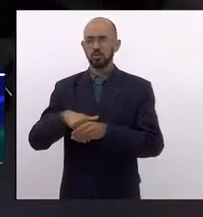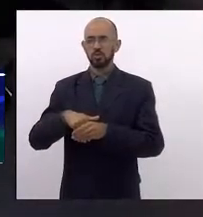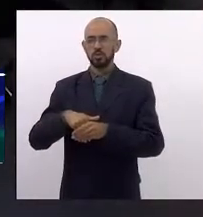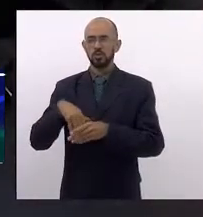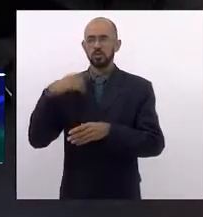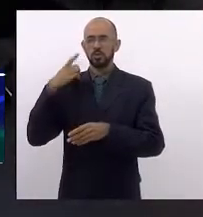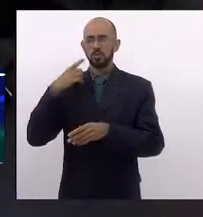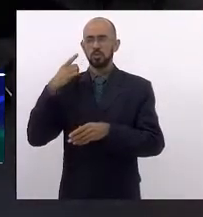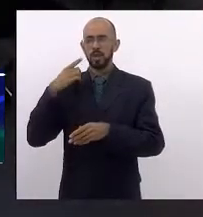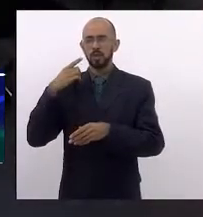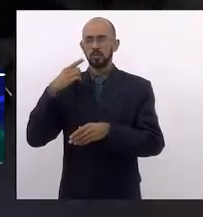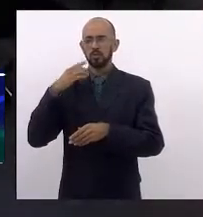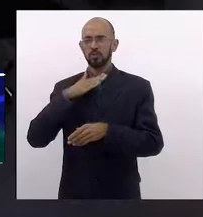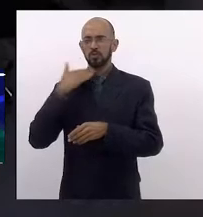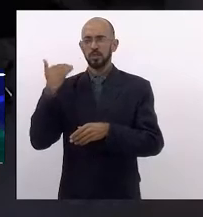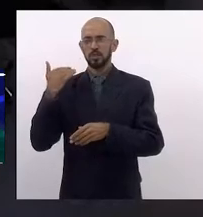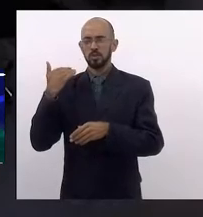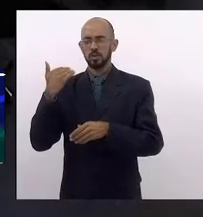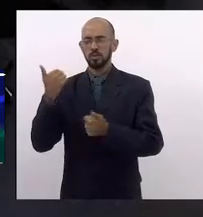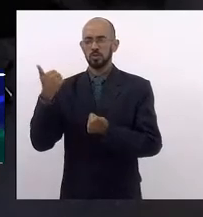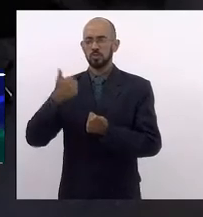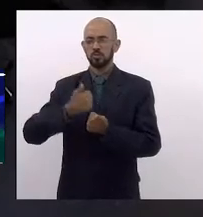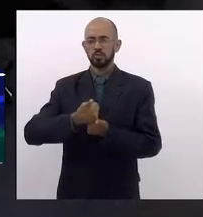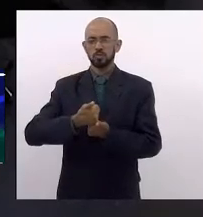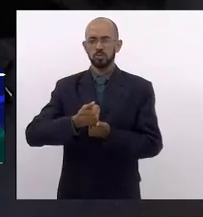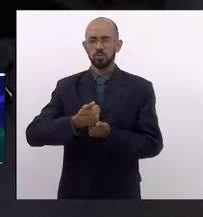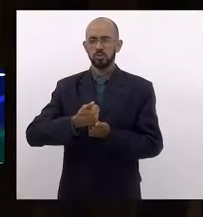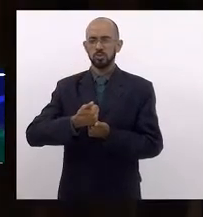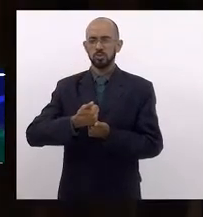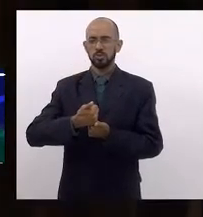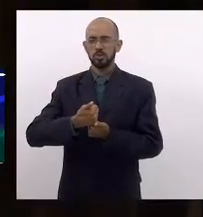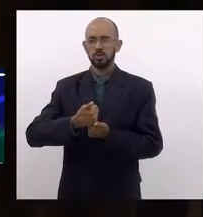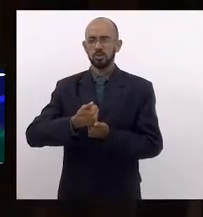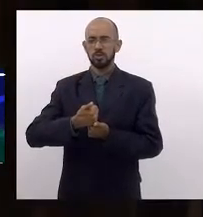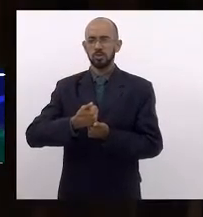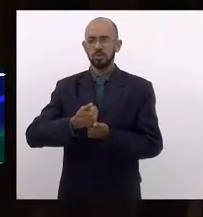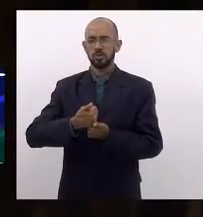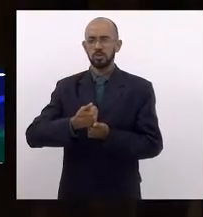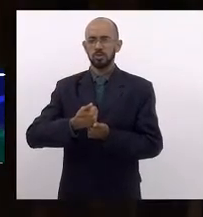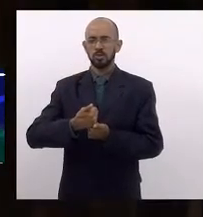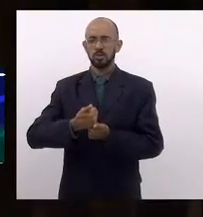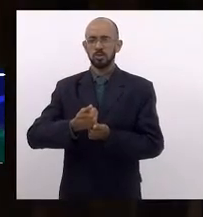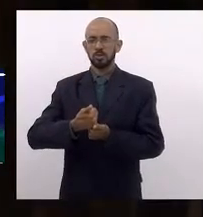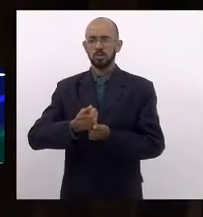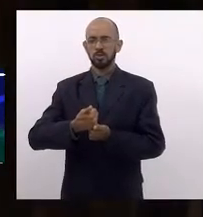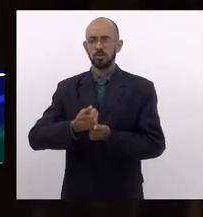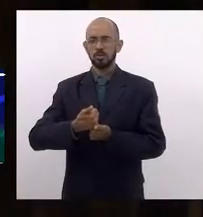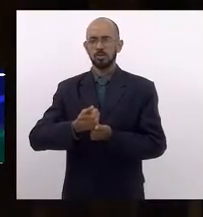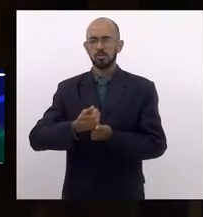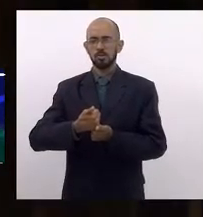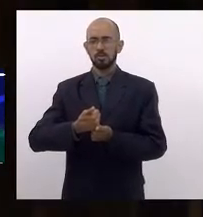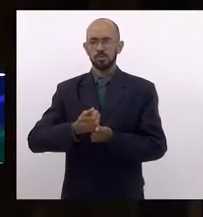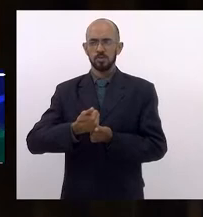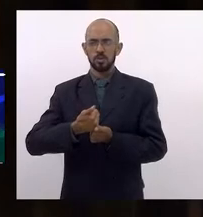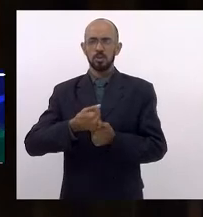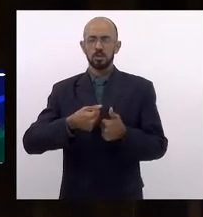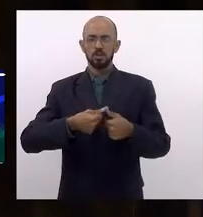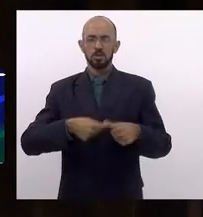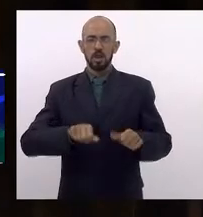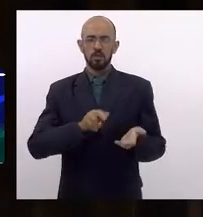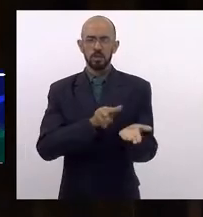que veio a falecer e que eu assumir o lugar dele ele ele estava internado